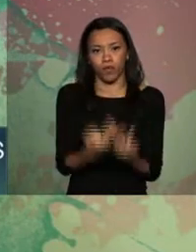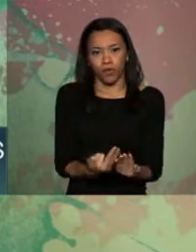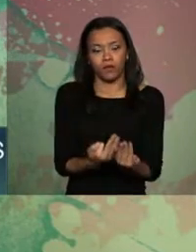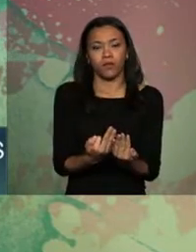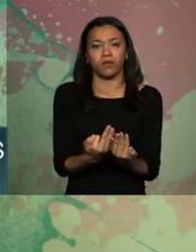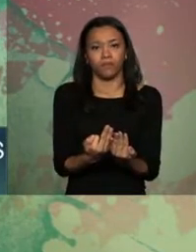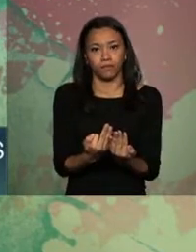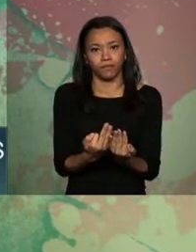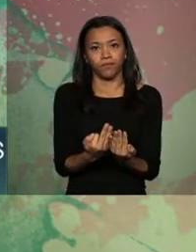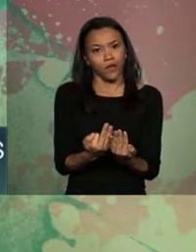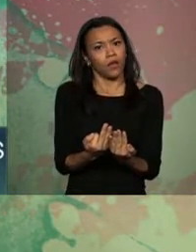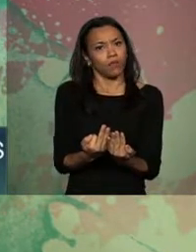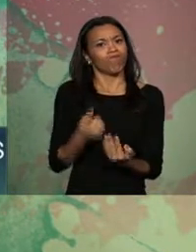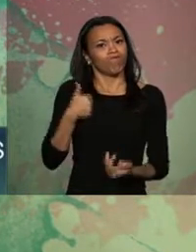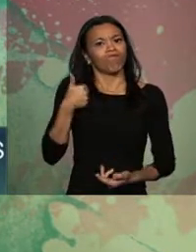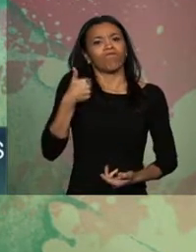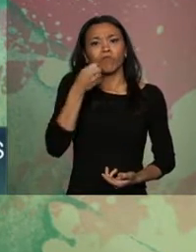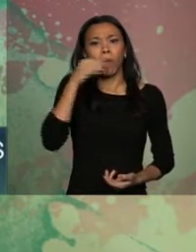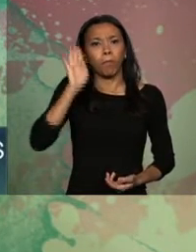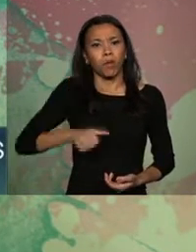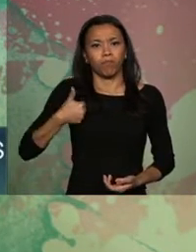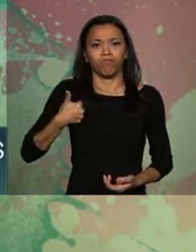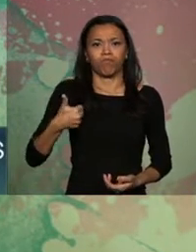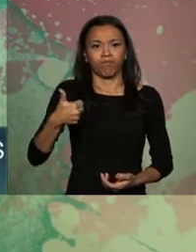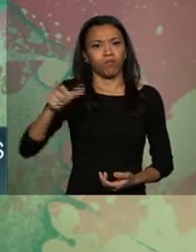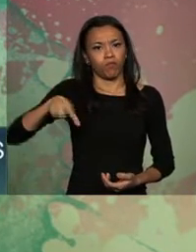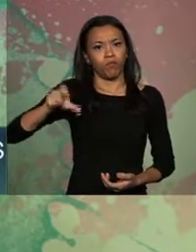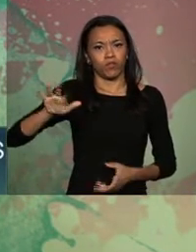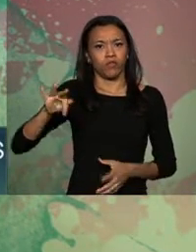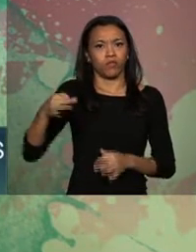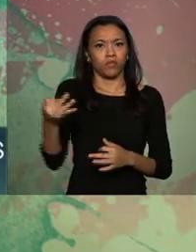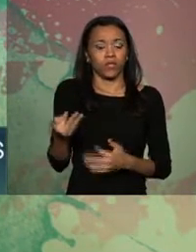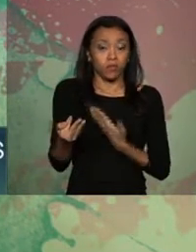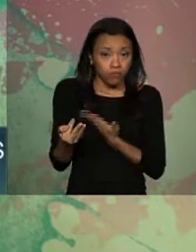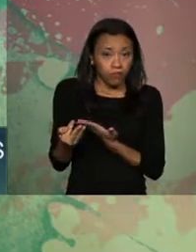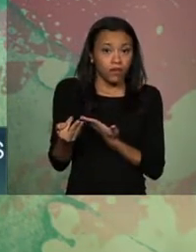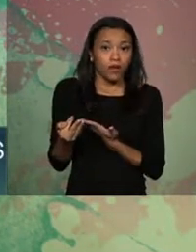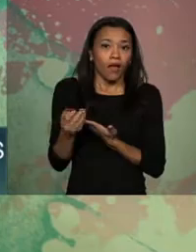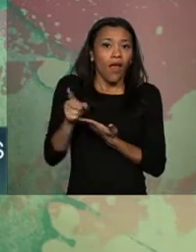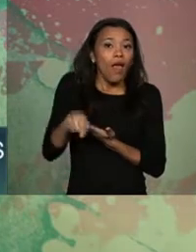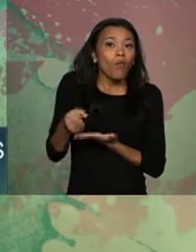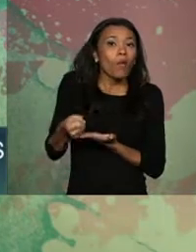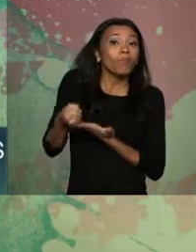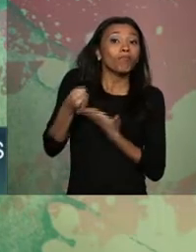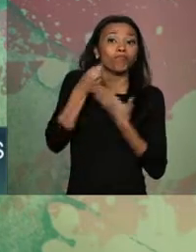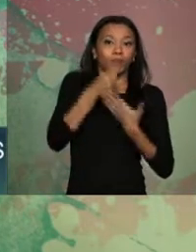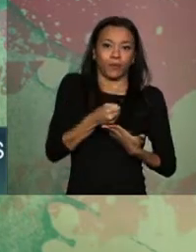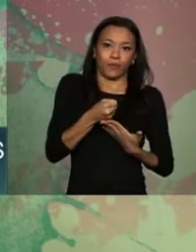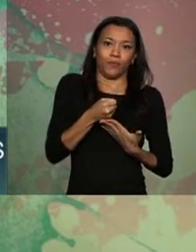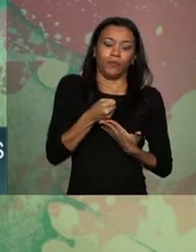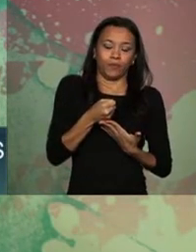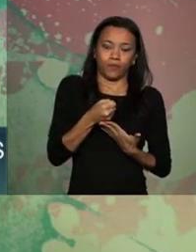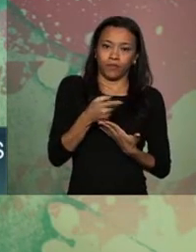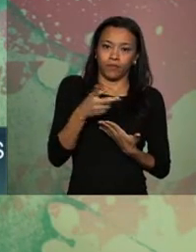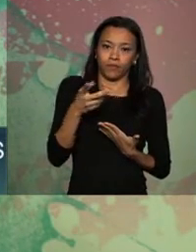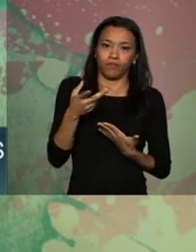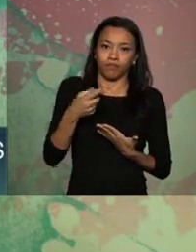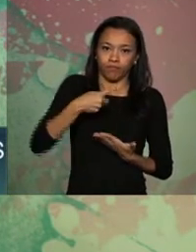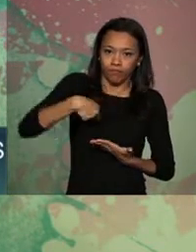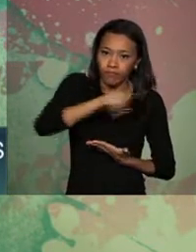Bolsa Família funciona e deve funcionar como um apoio, um respaldo, um